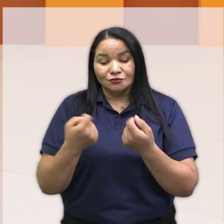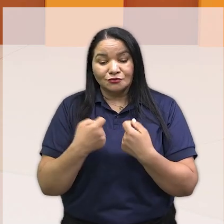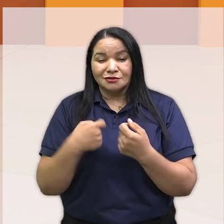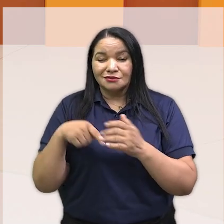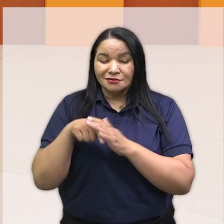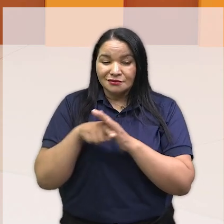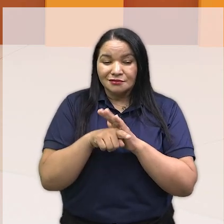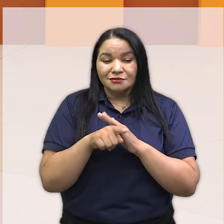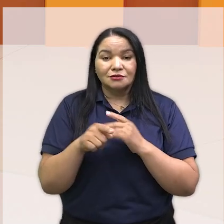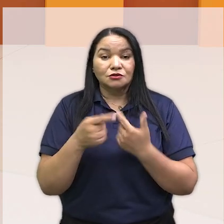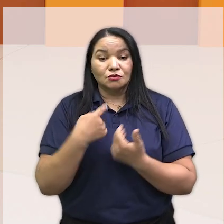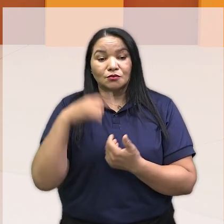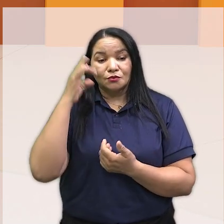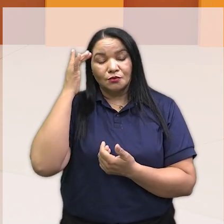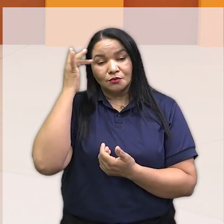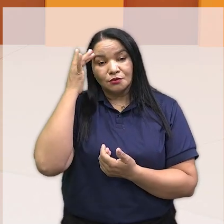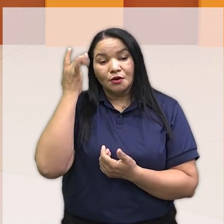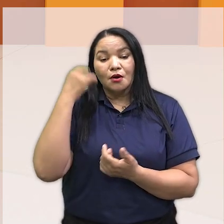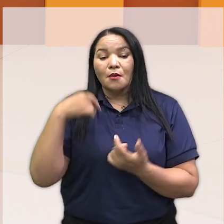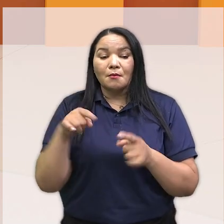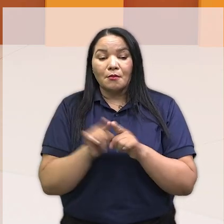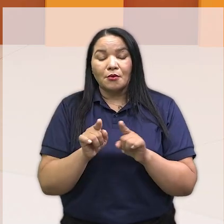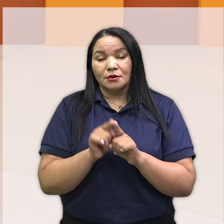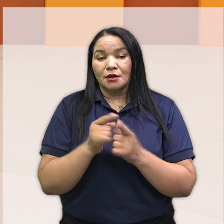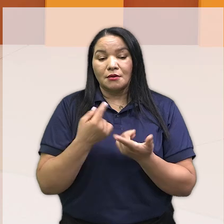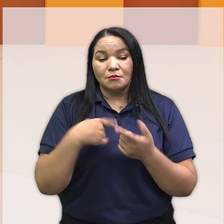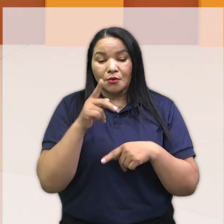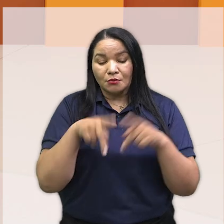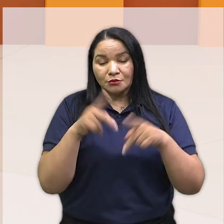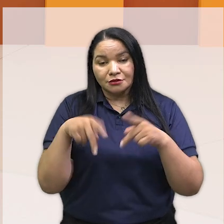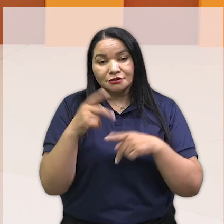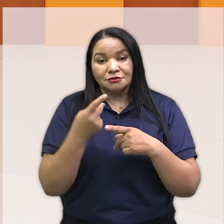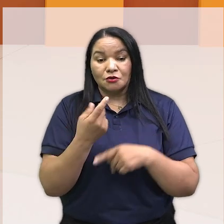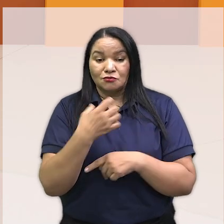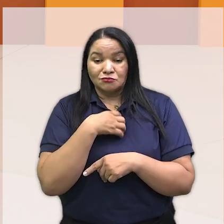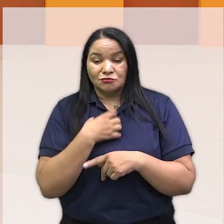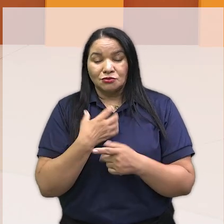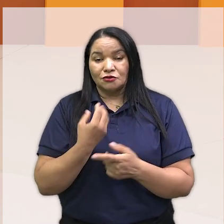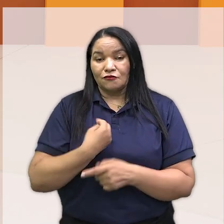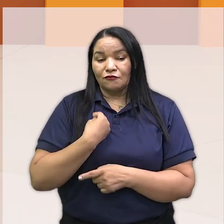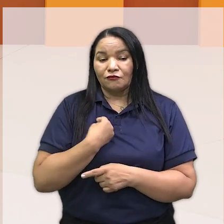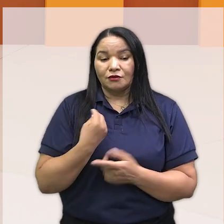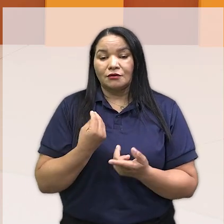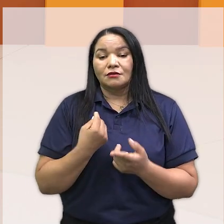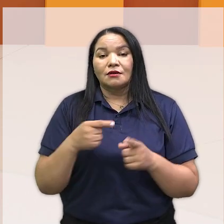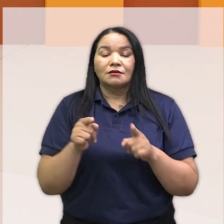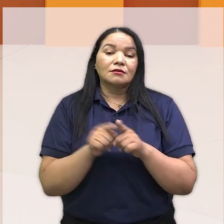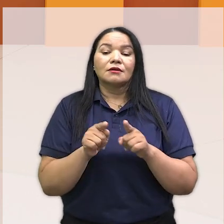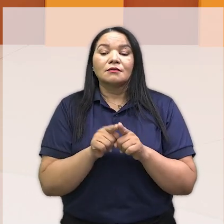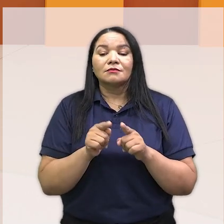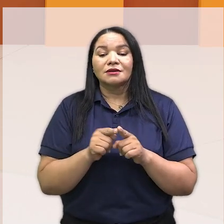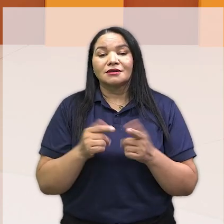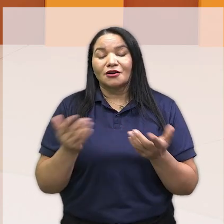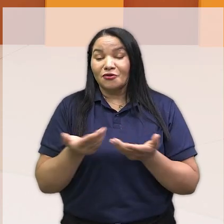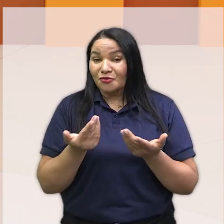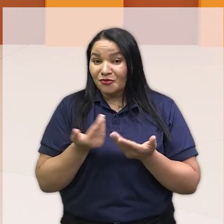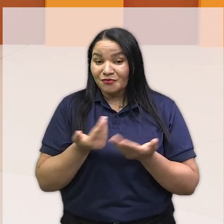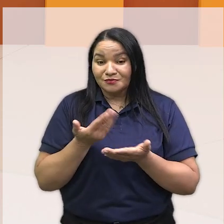que têm que ser realizados ali diariamente, porque cada população vai ter o seu modo de vida, tá certo?